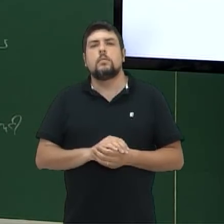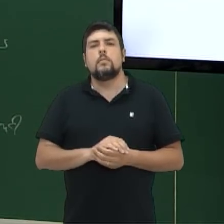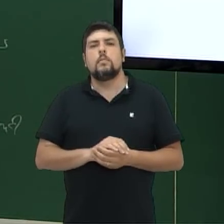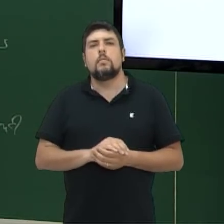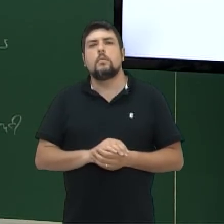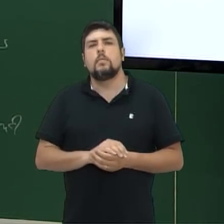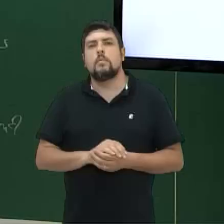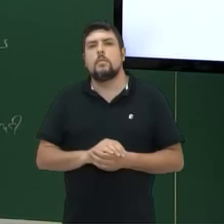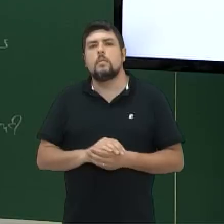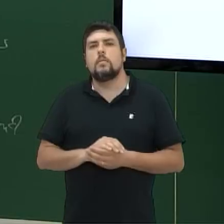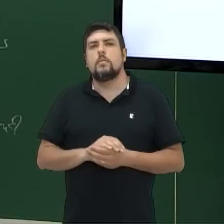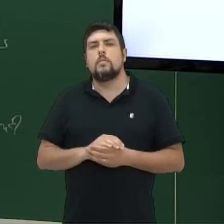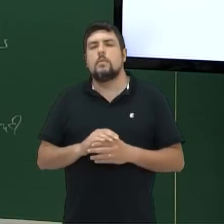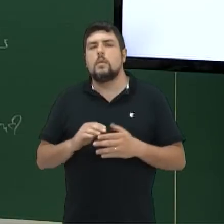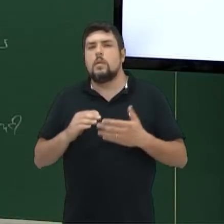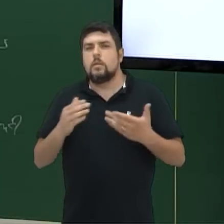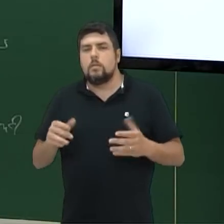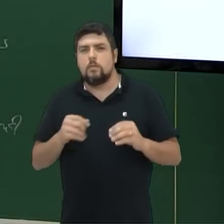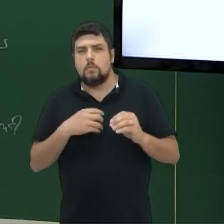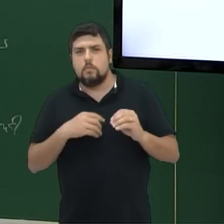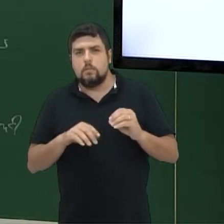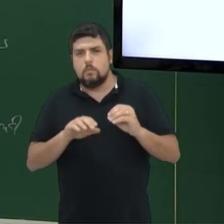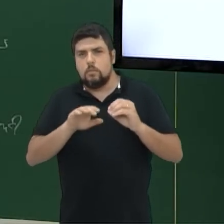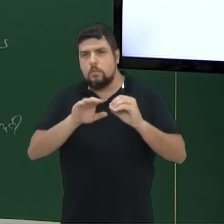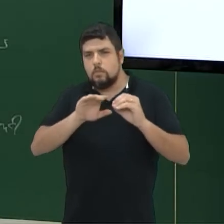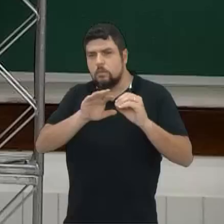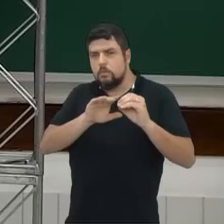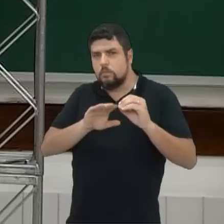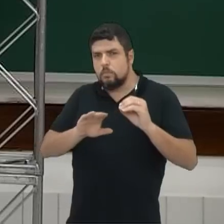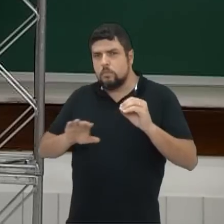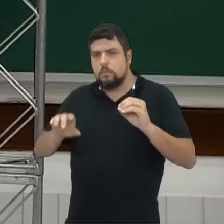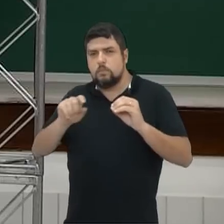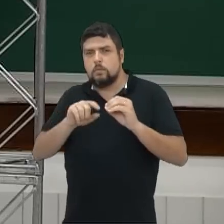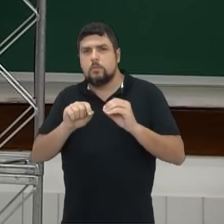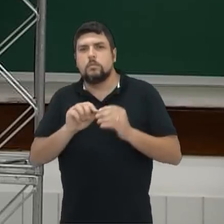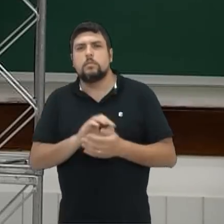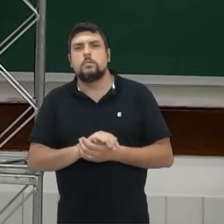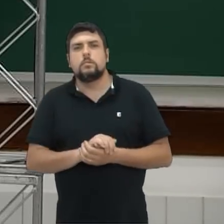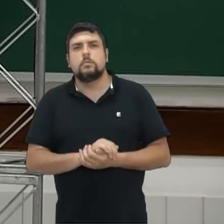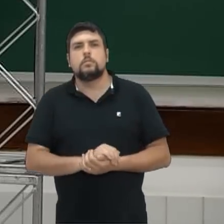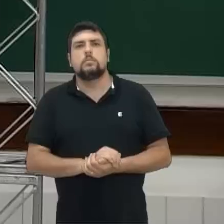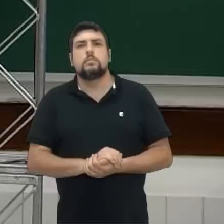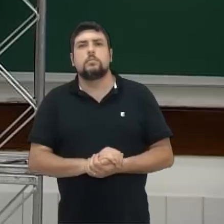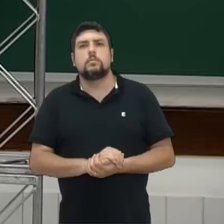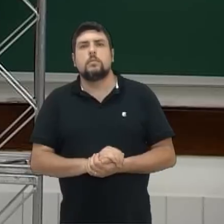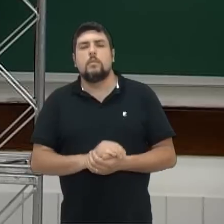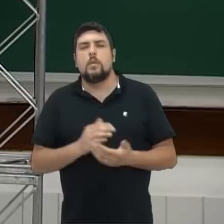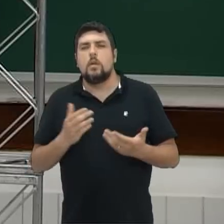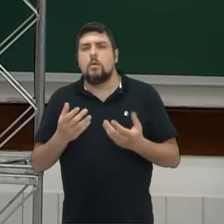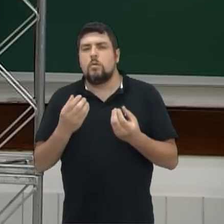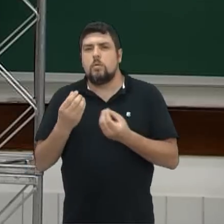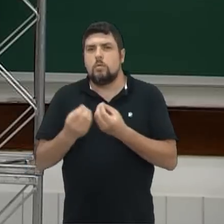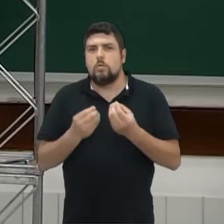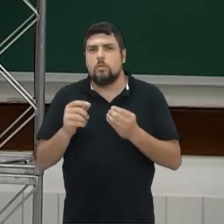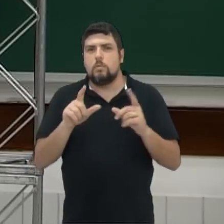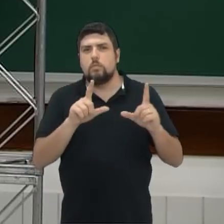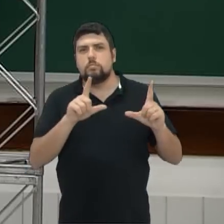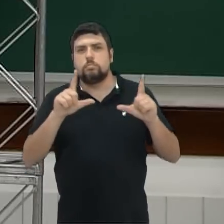Uma vez que a gente trabalhou isso, a gente vai ter agora aqui, a gente vai ver agora aqui pelos slides como que vai ficar